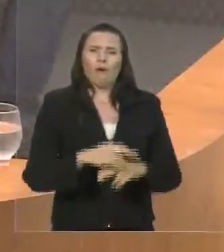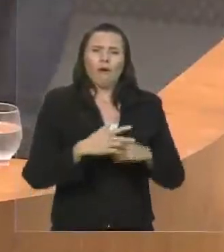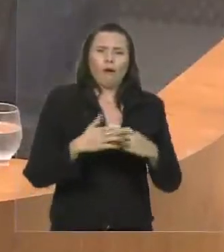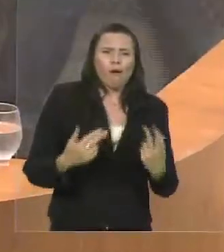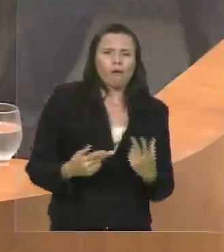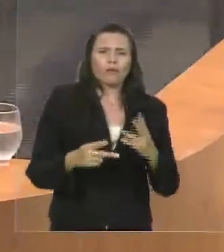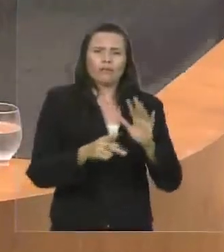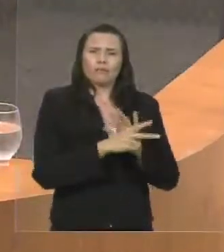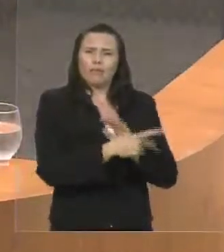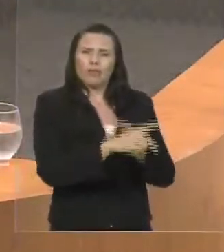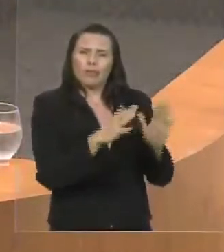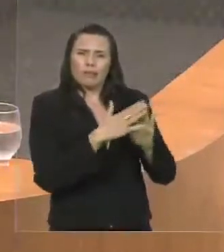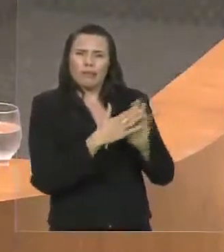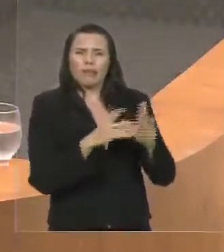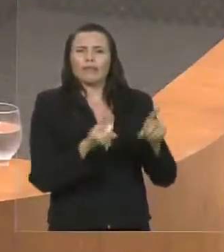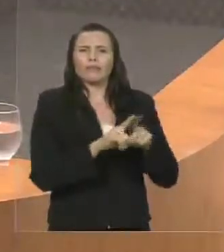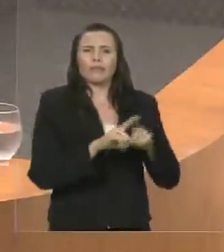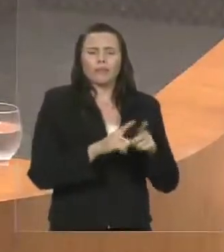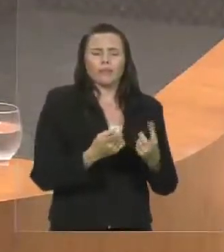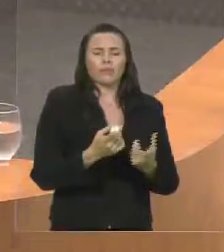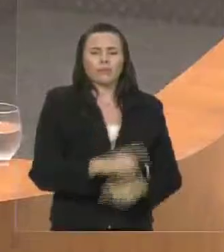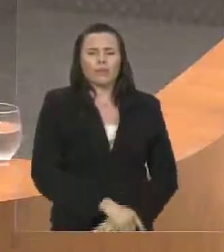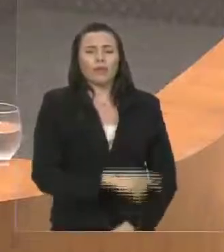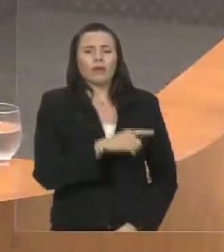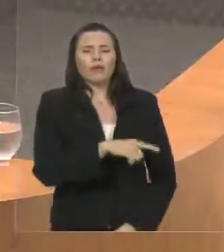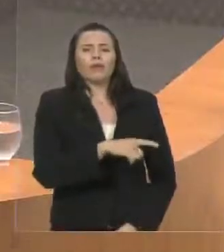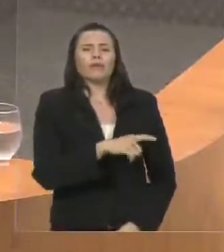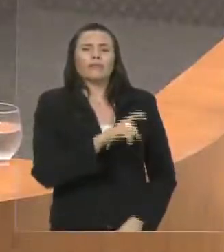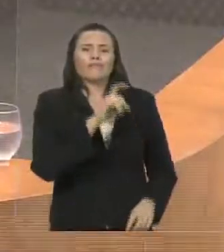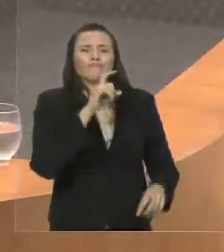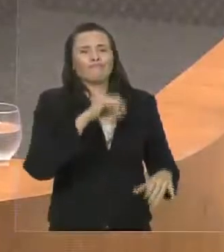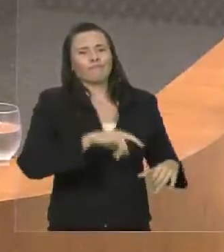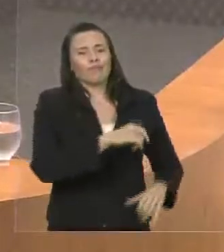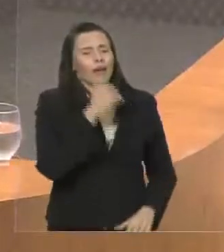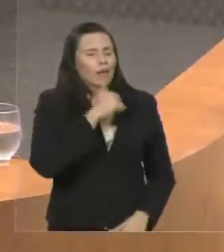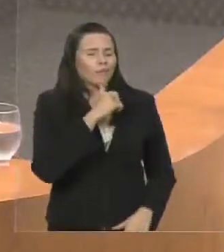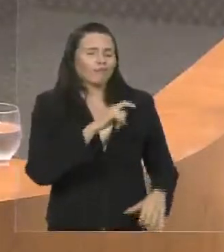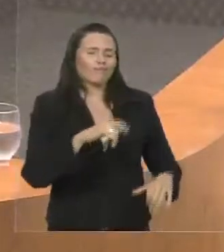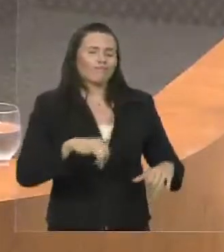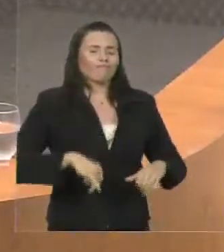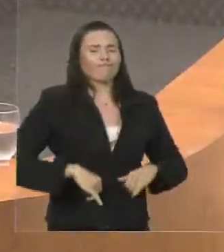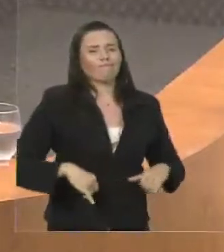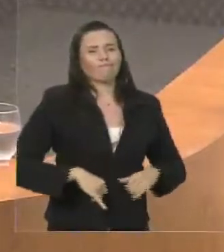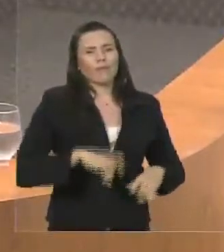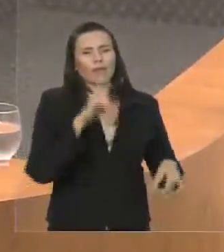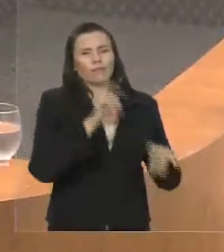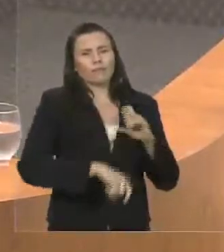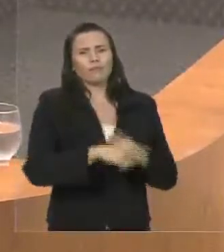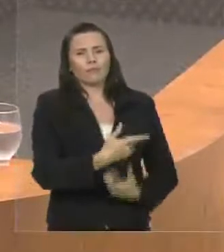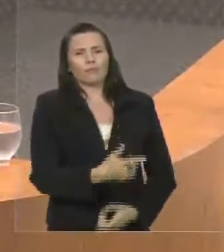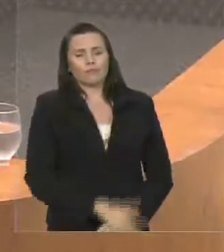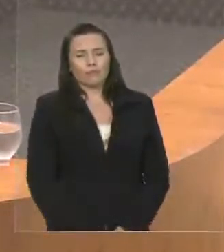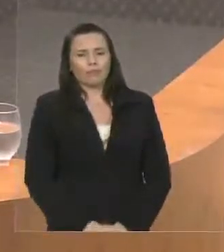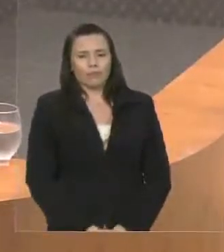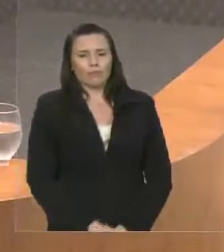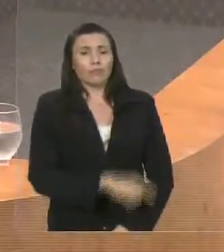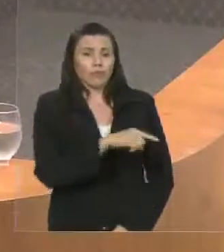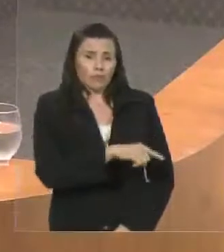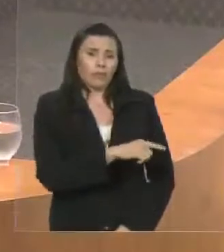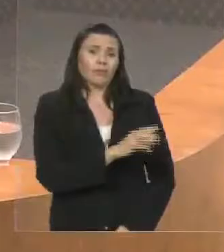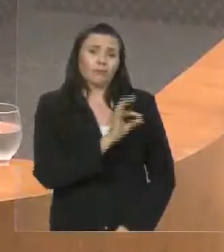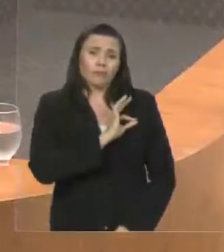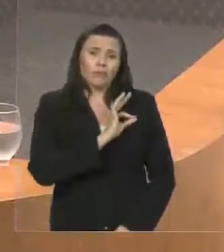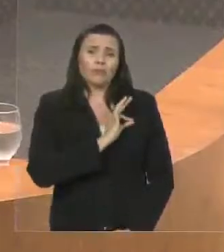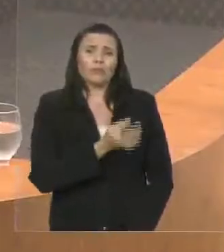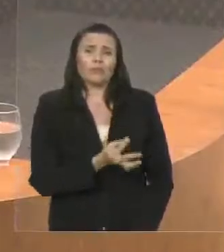é o cotidiano, é o que acontece, né? Ela foi violentada sexualmente. E sendo assim, uma policial, senhores deputados,